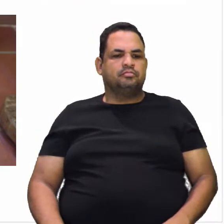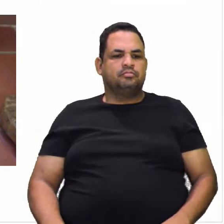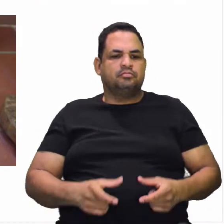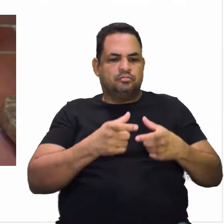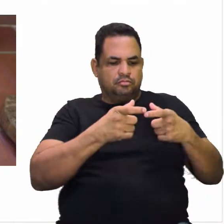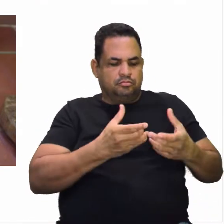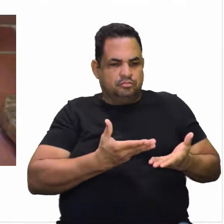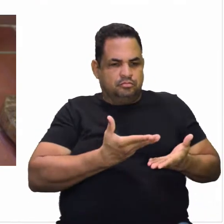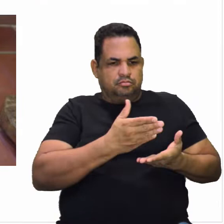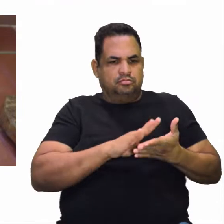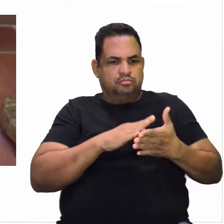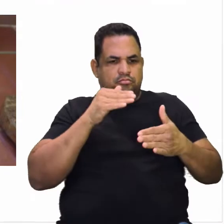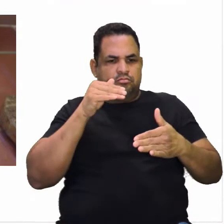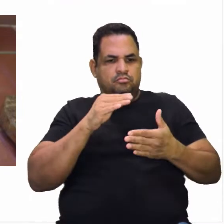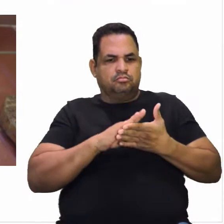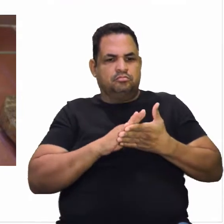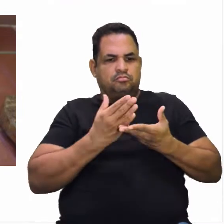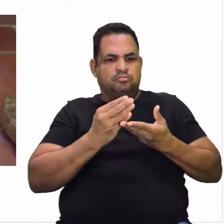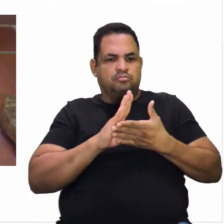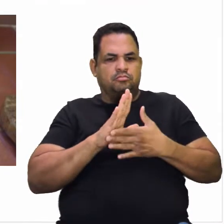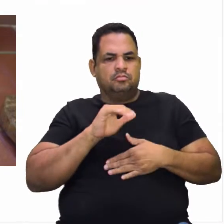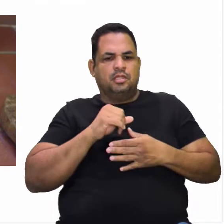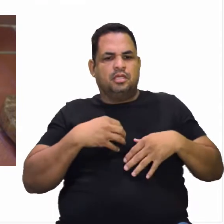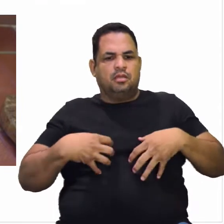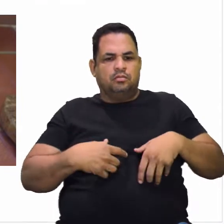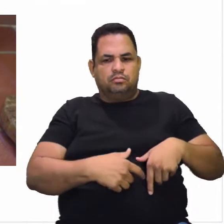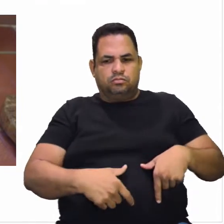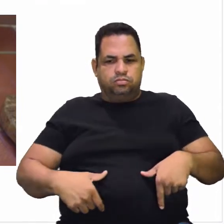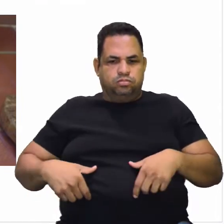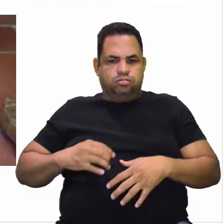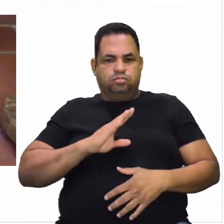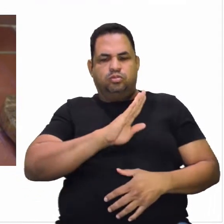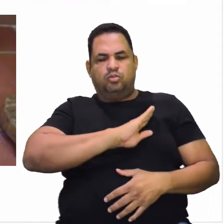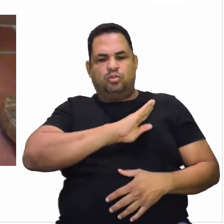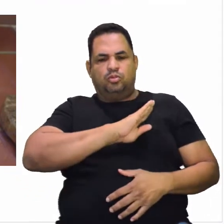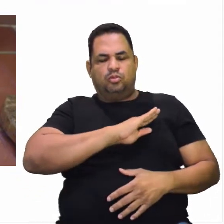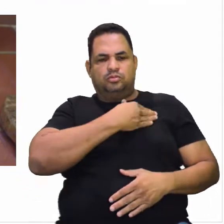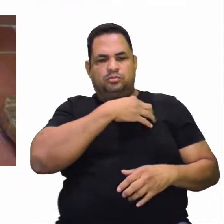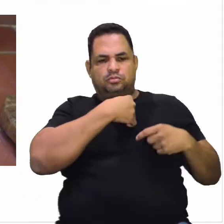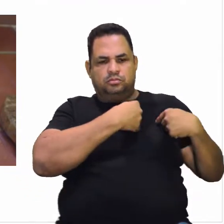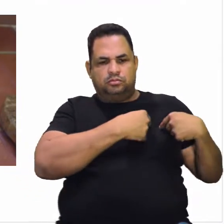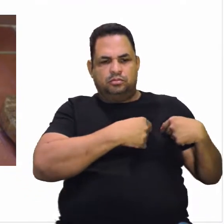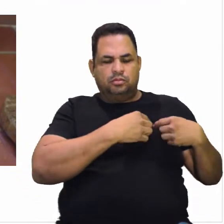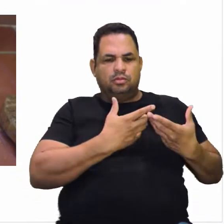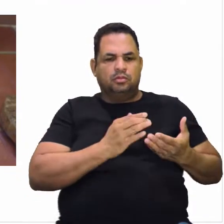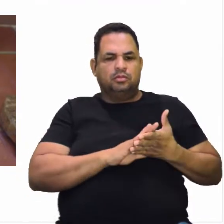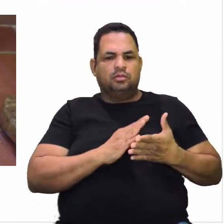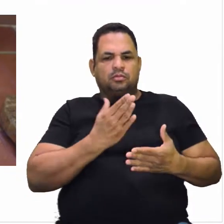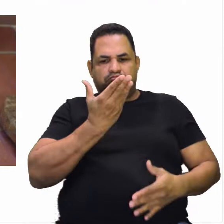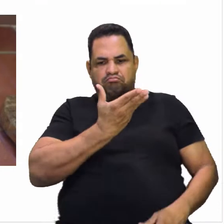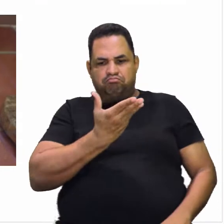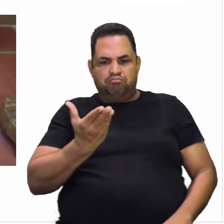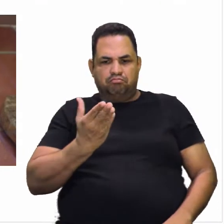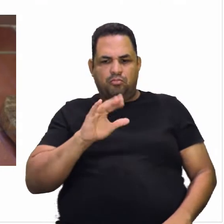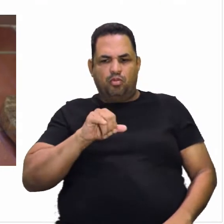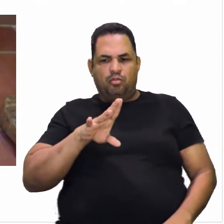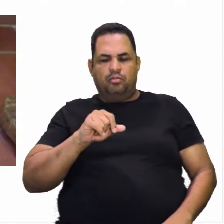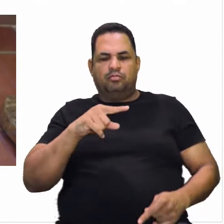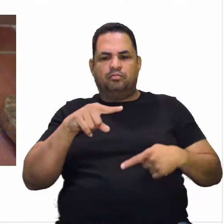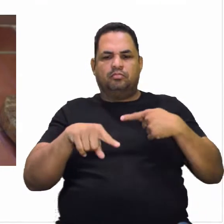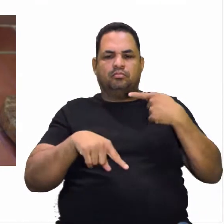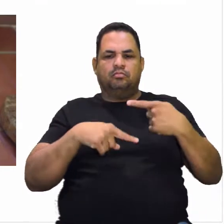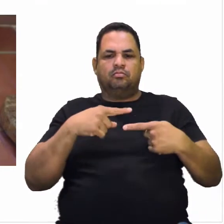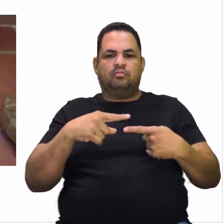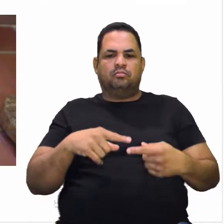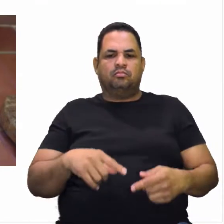colocados as vísceras, o coração da múmia, e depois ela era mumificada.